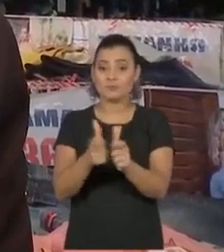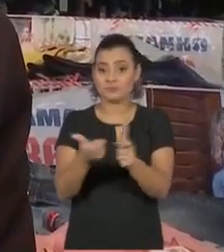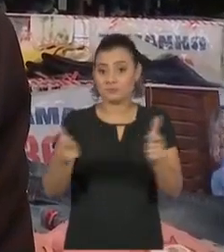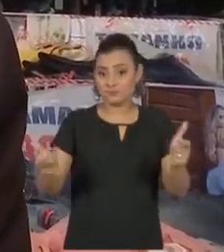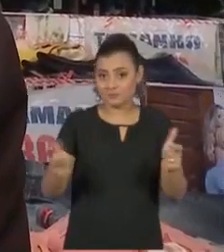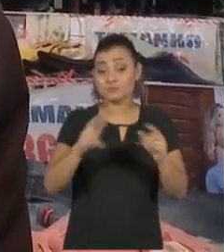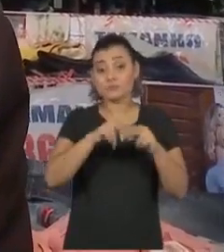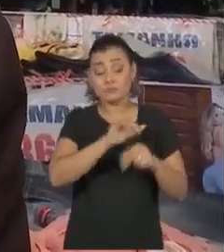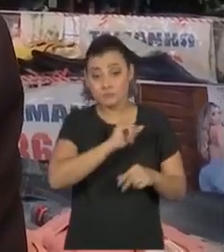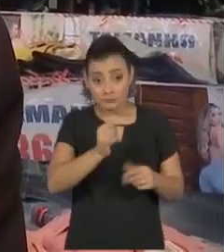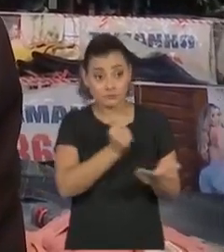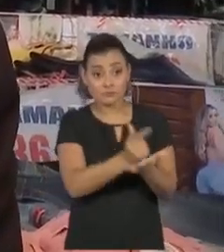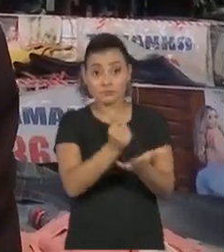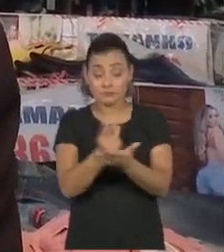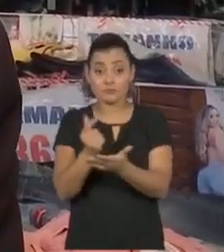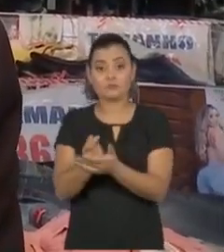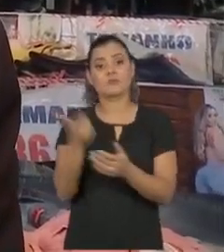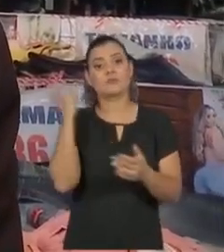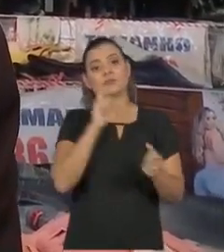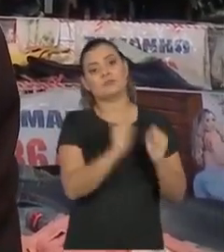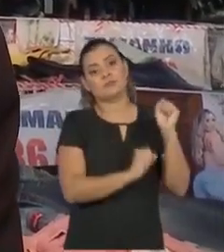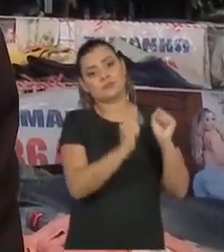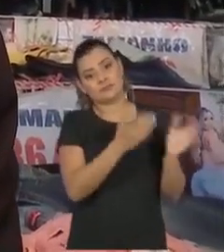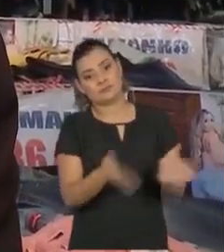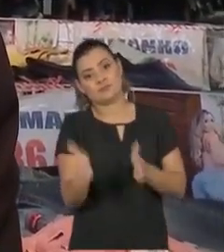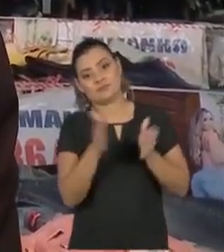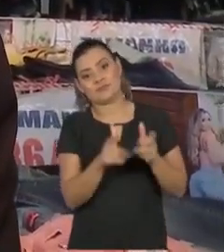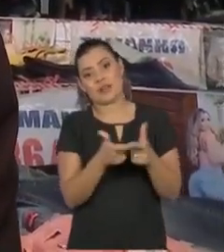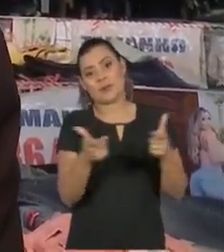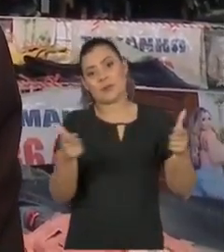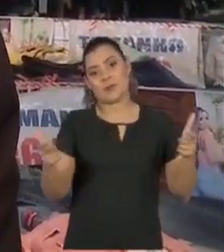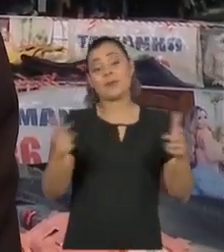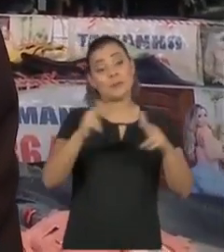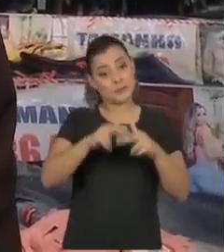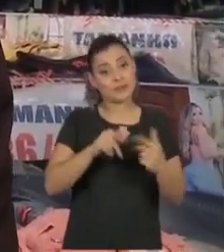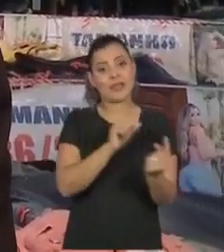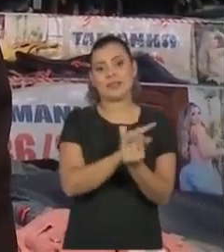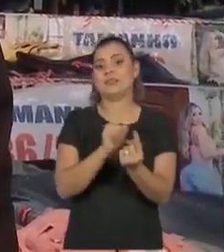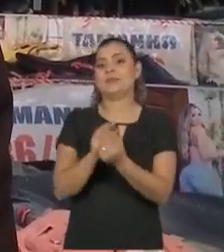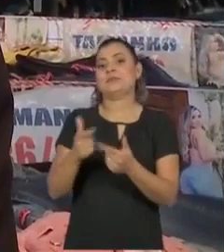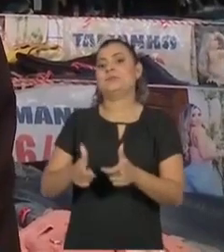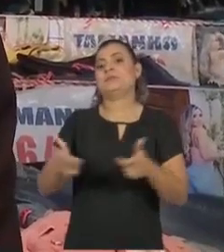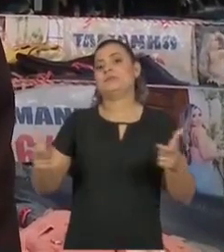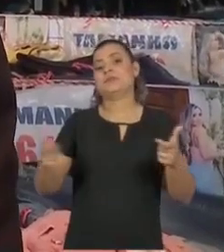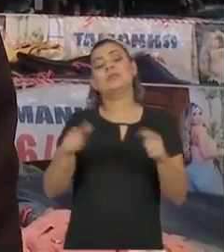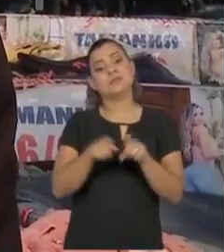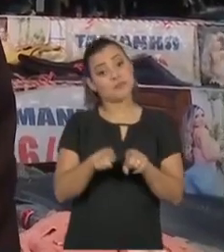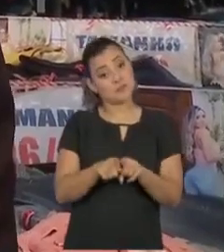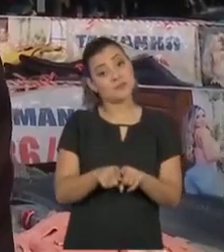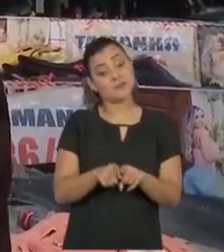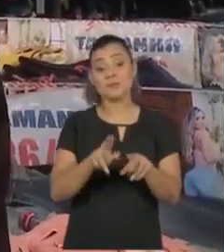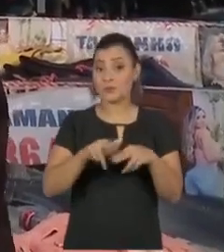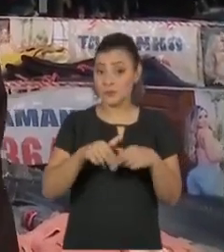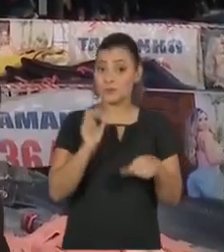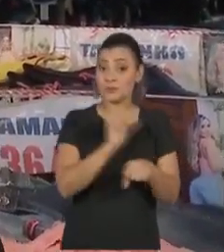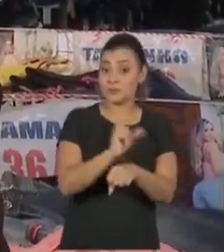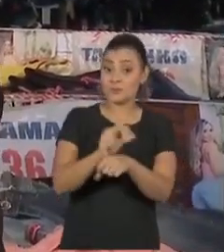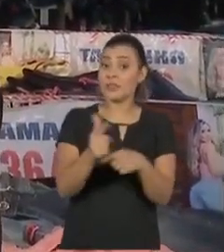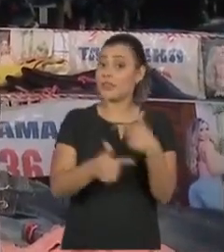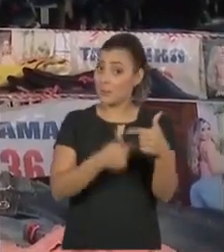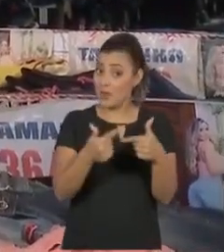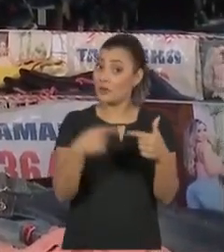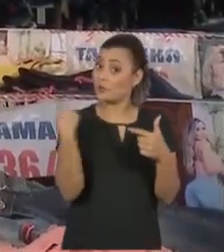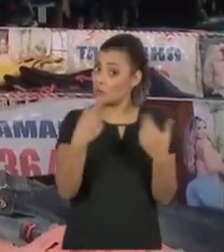varejo vende, a indústria produz. Quando a indústria produz, o serviço também tem resultados, emprega. E é isso que